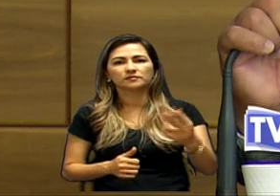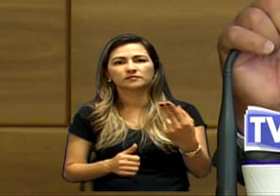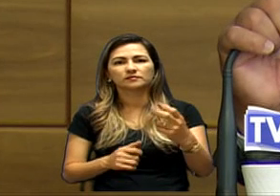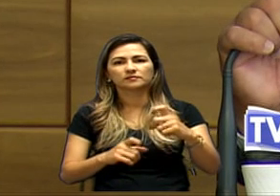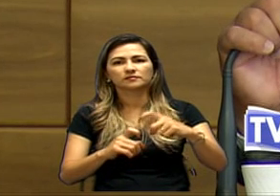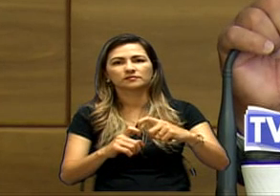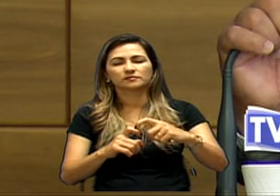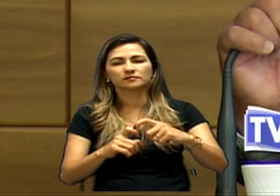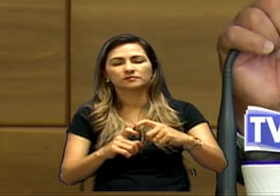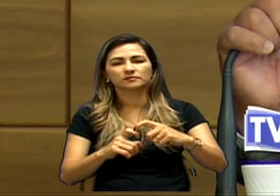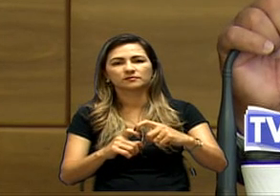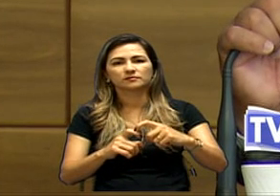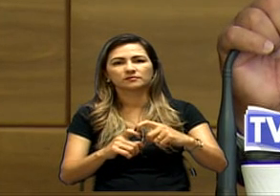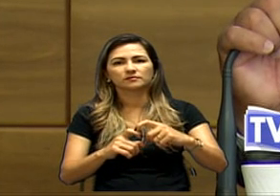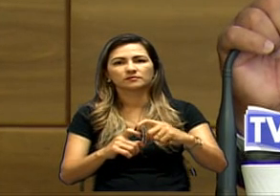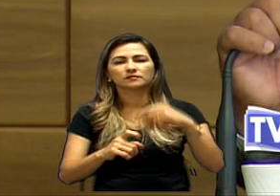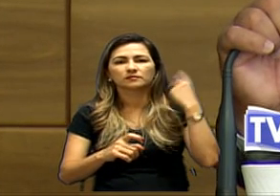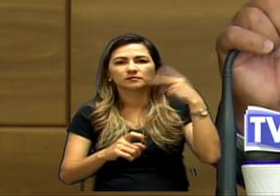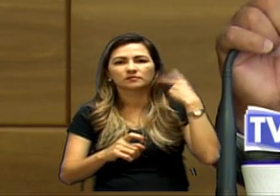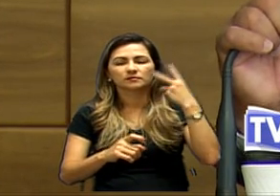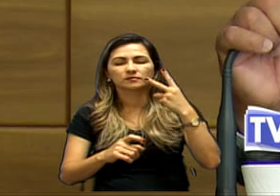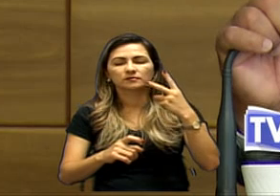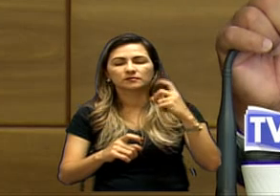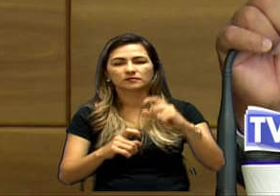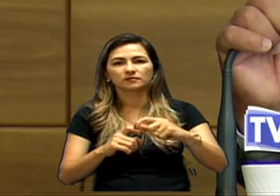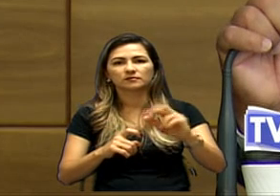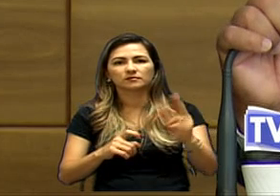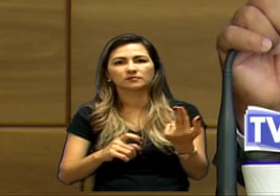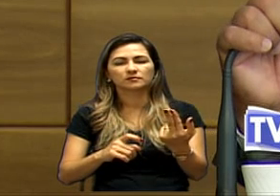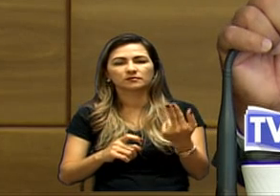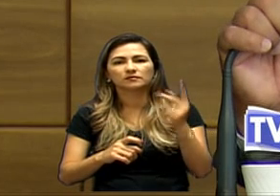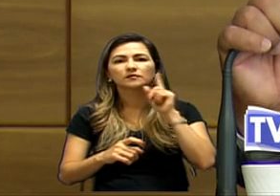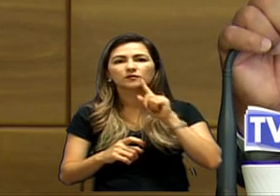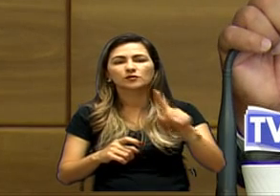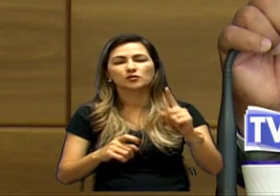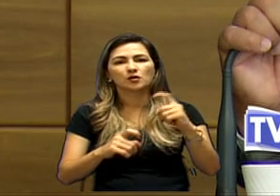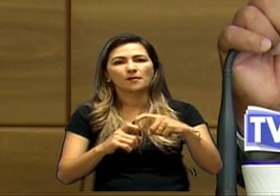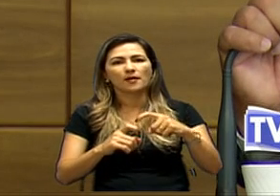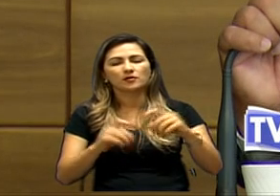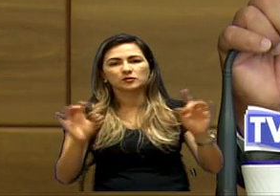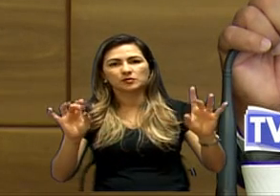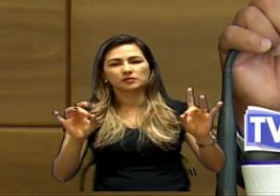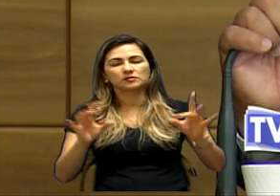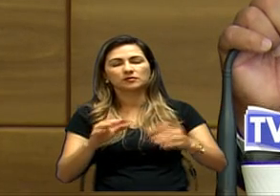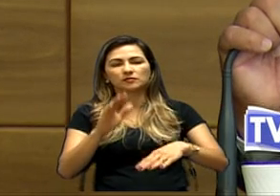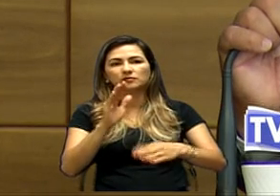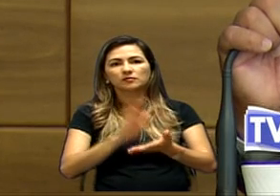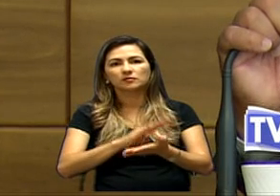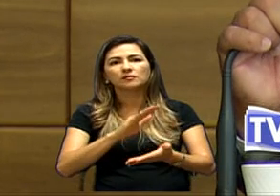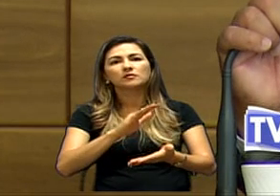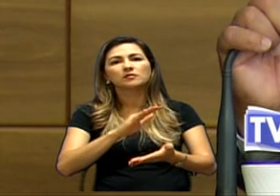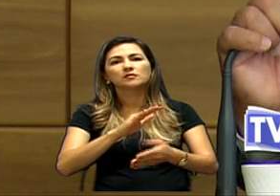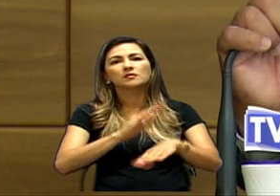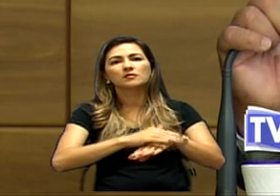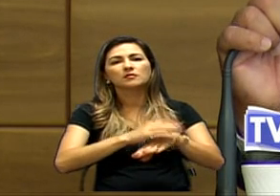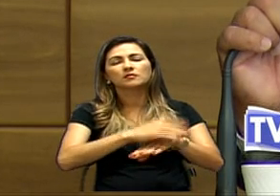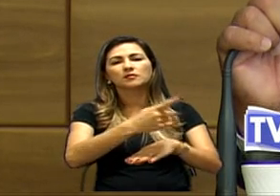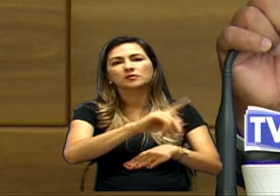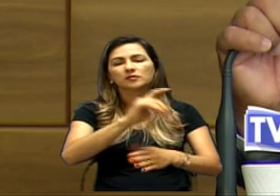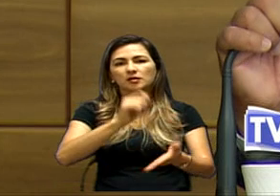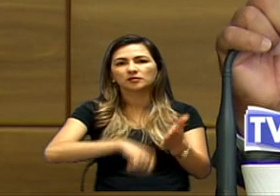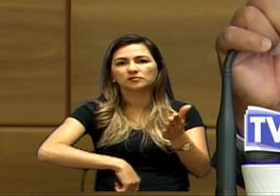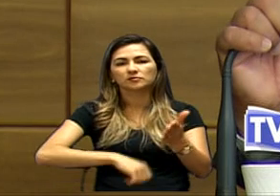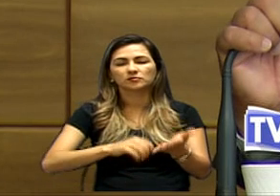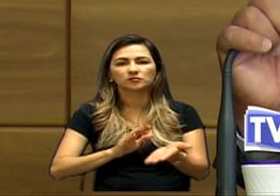Brasileiro, pelo Dia do Médico. Já foi saudado aqui pelo vereador Rafael Militão, também o presidente Rodrigo